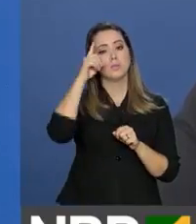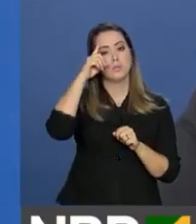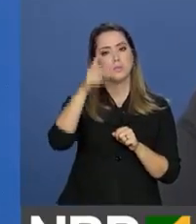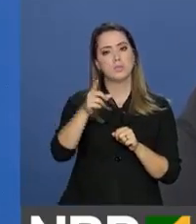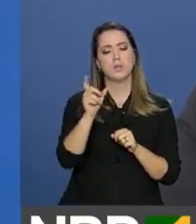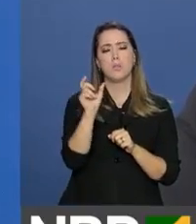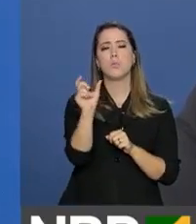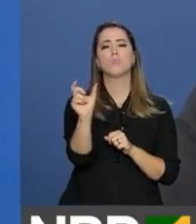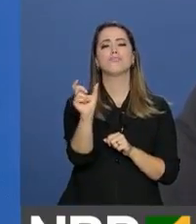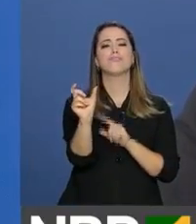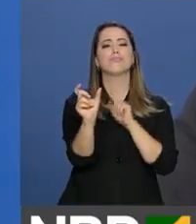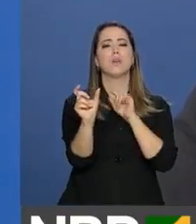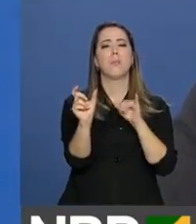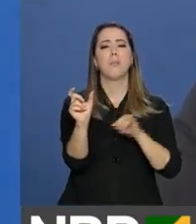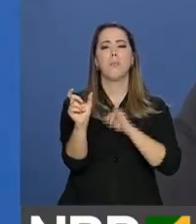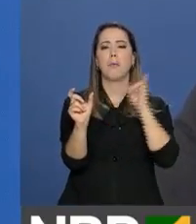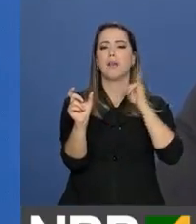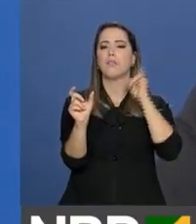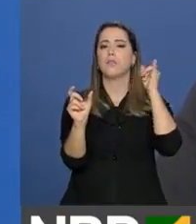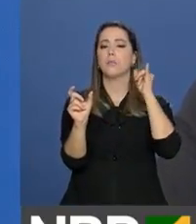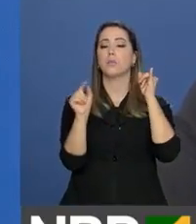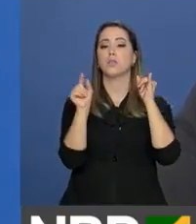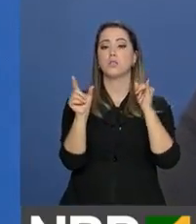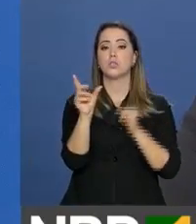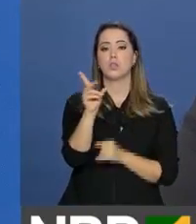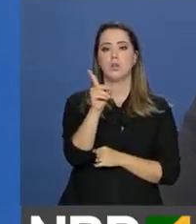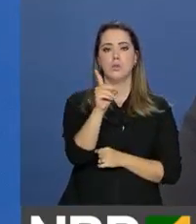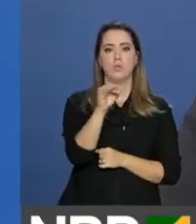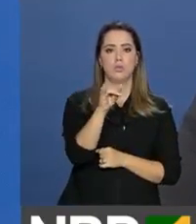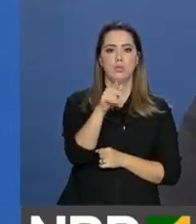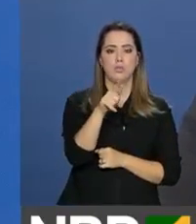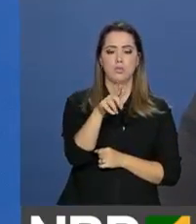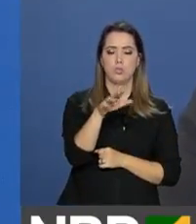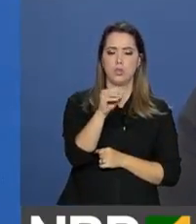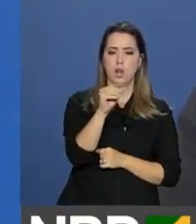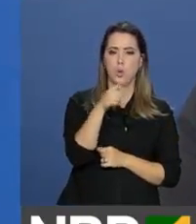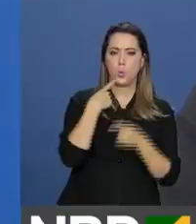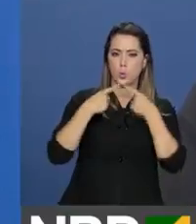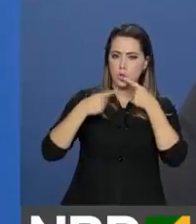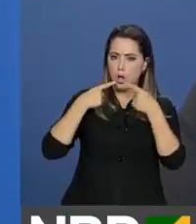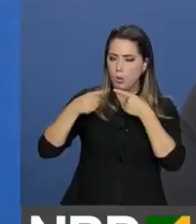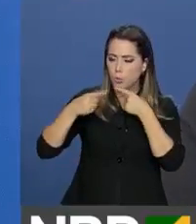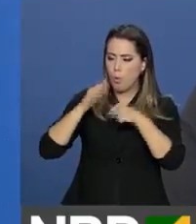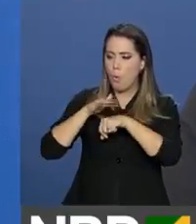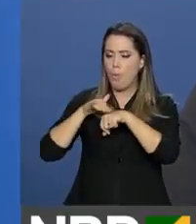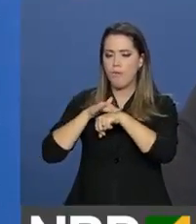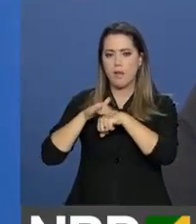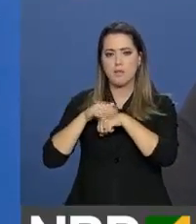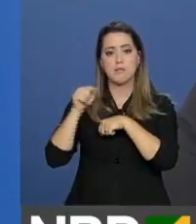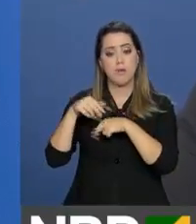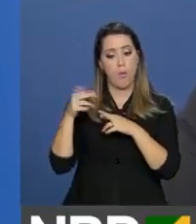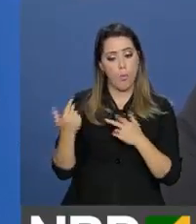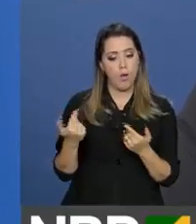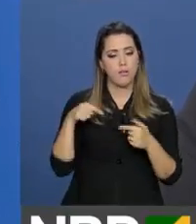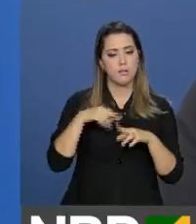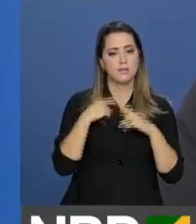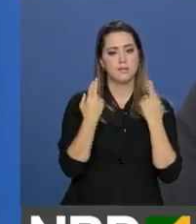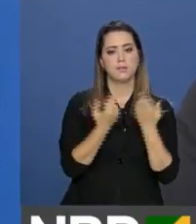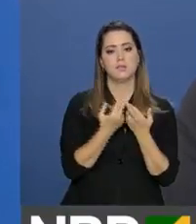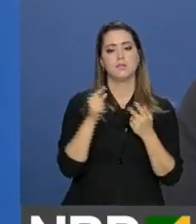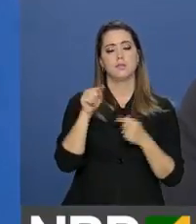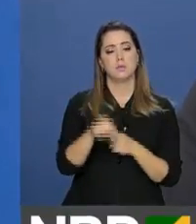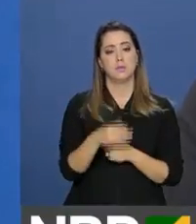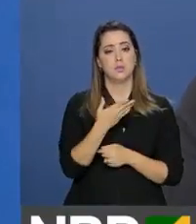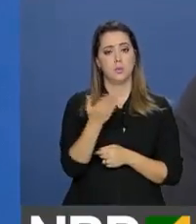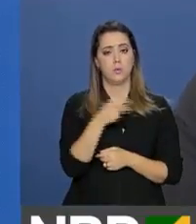uma palavra-chave, que era a palavra diálogo, que é a palavra que naturalmente preside esta reunião que o Helder e o